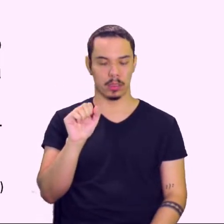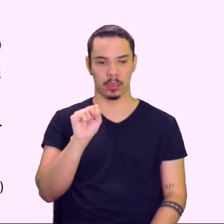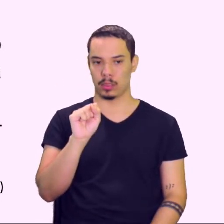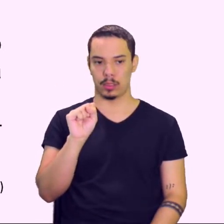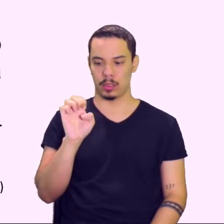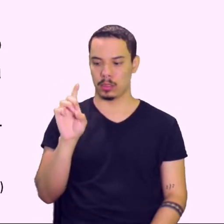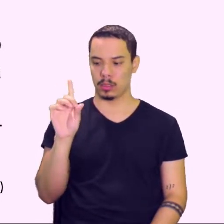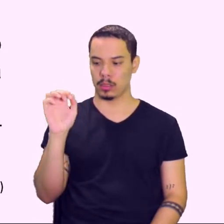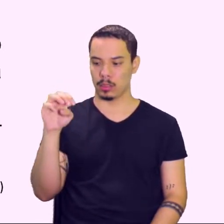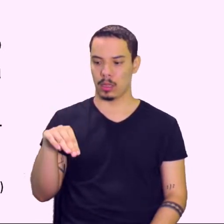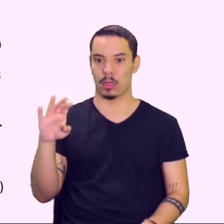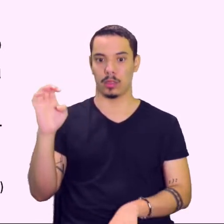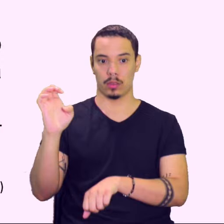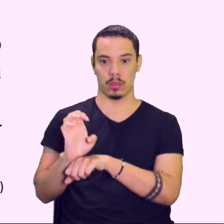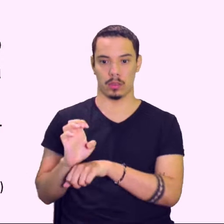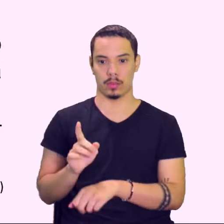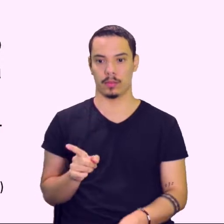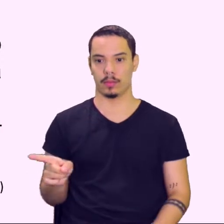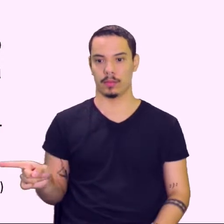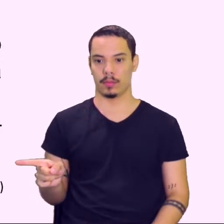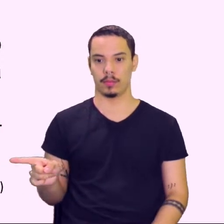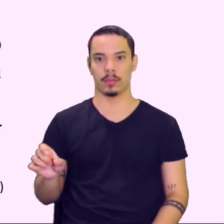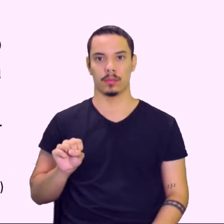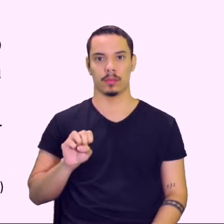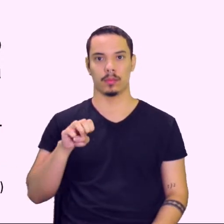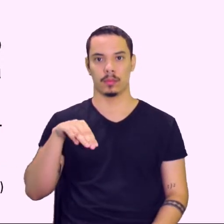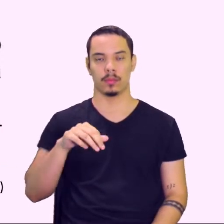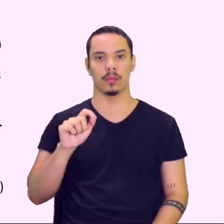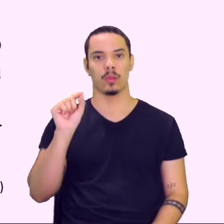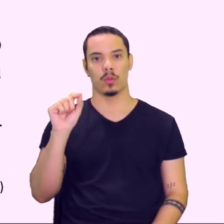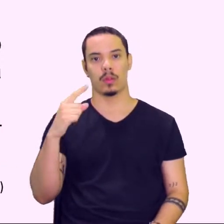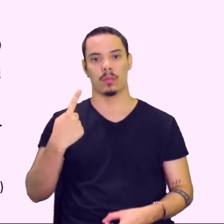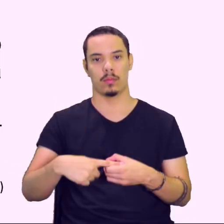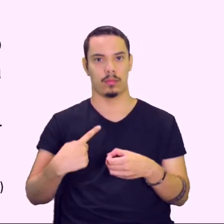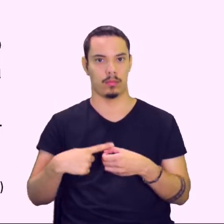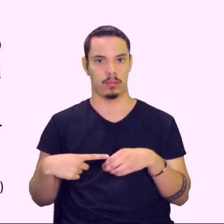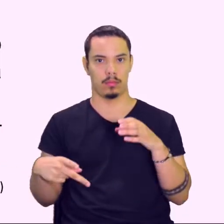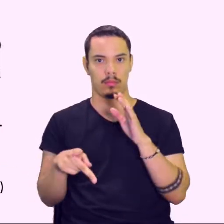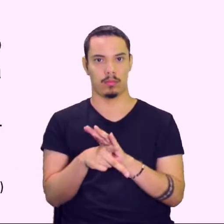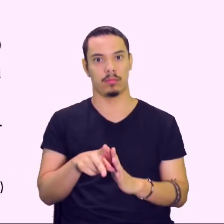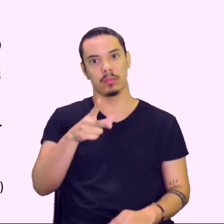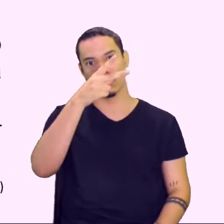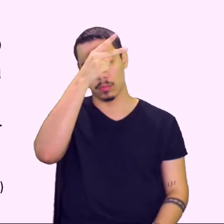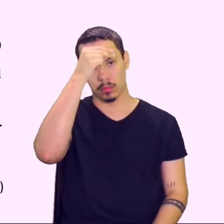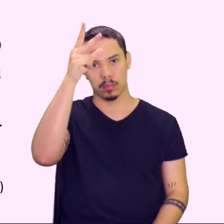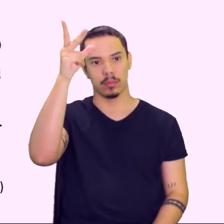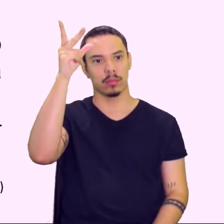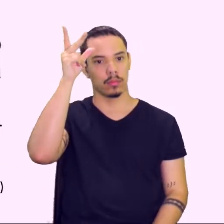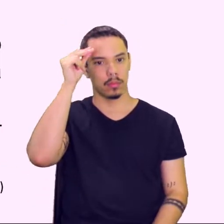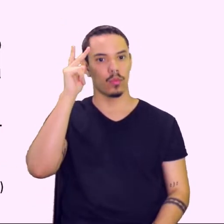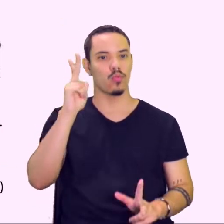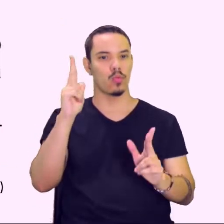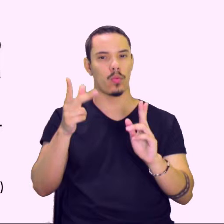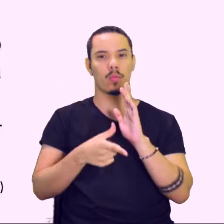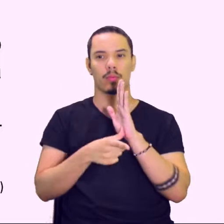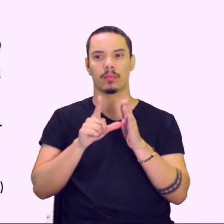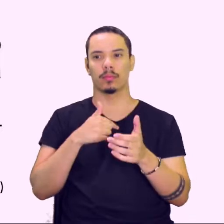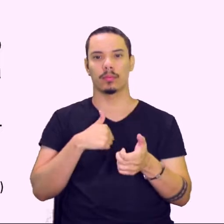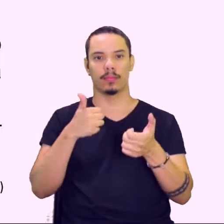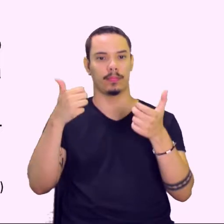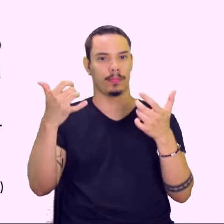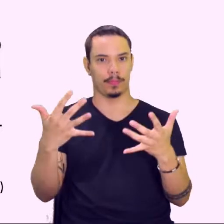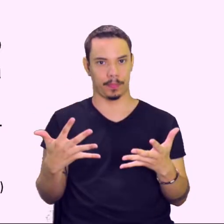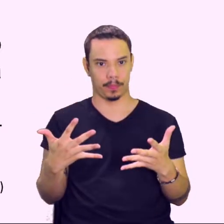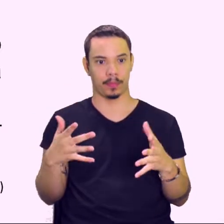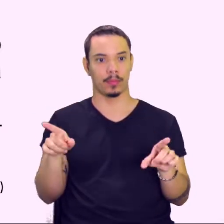Aí a gente tem aqui a SEMA, né? Meio Ambiente, que é a esfera municipal. Isso. Foi o que a gente falou lá no início, né? Sobre essa questão do controle. E as